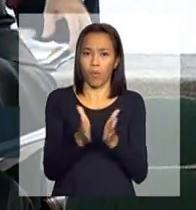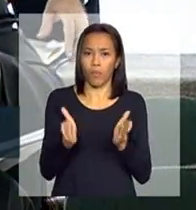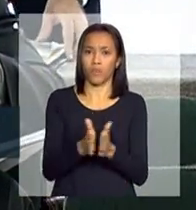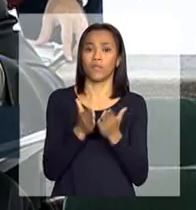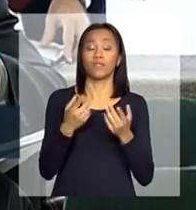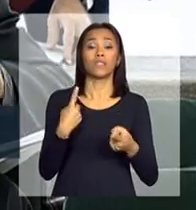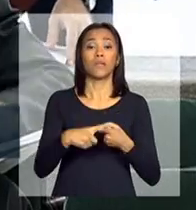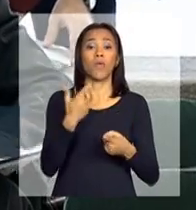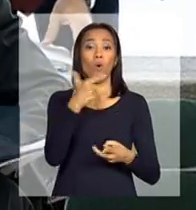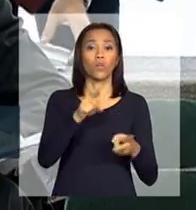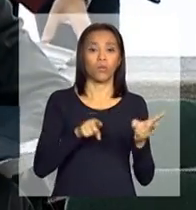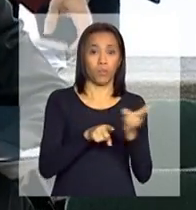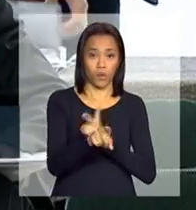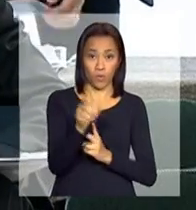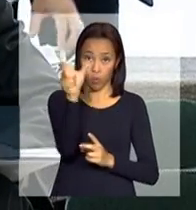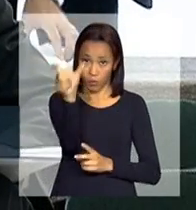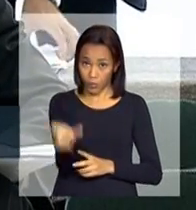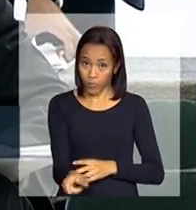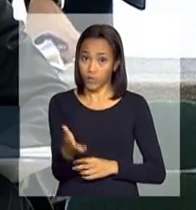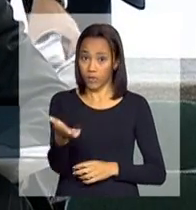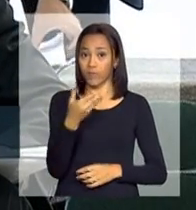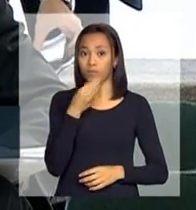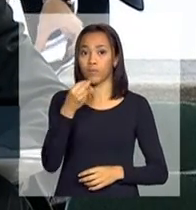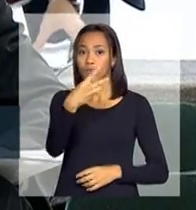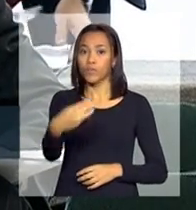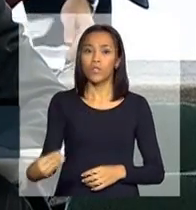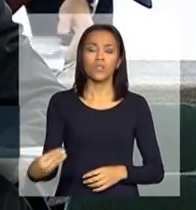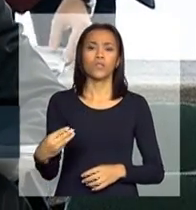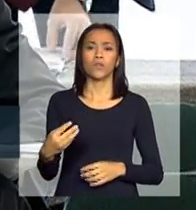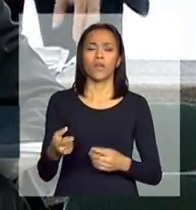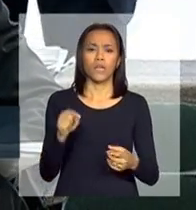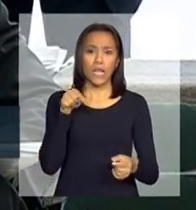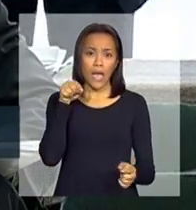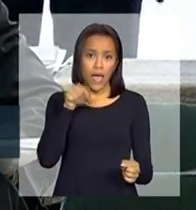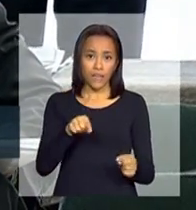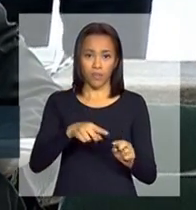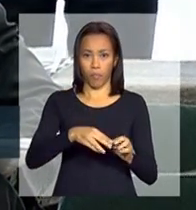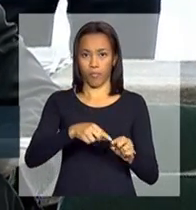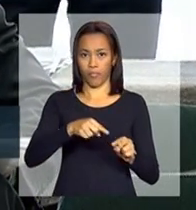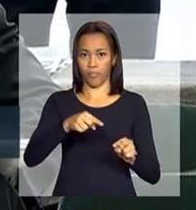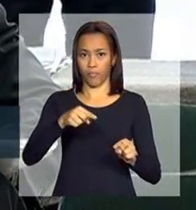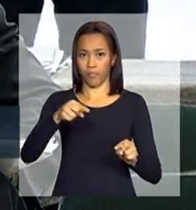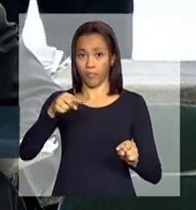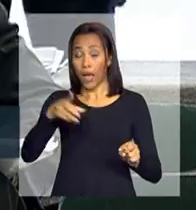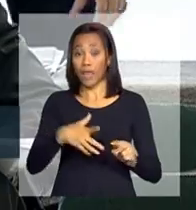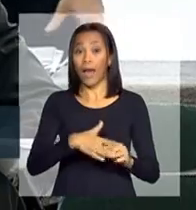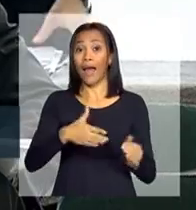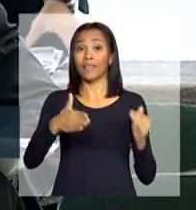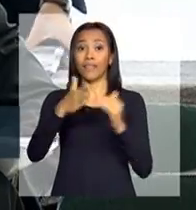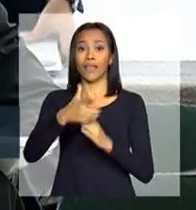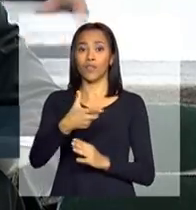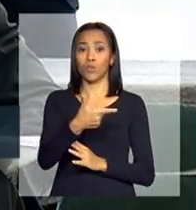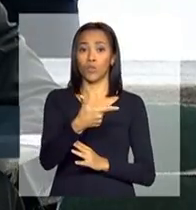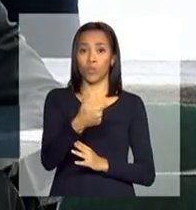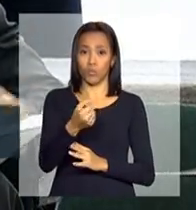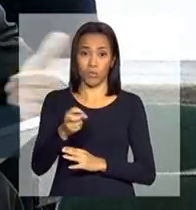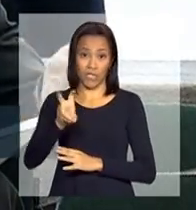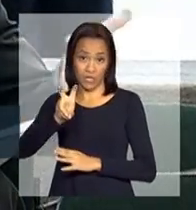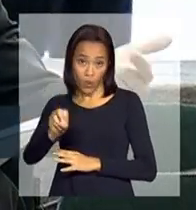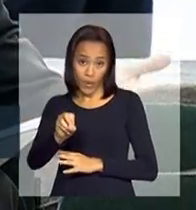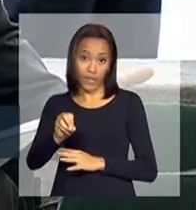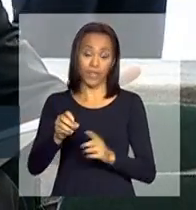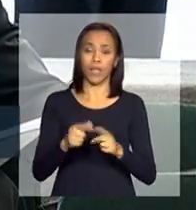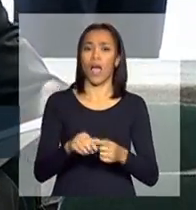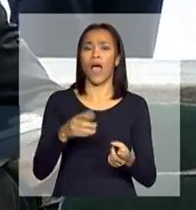agora é pergunta pro Ministro Luiz Mercadante que a projeção é que para em 2050 a economia do de